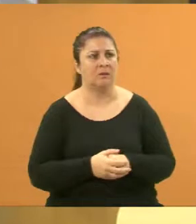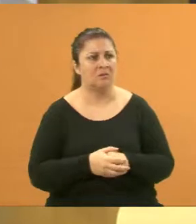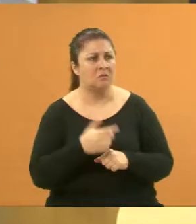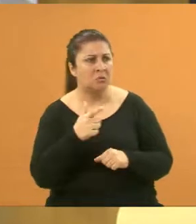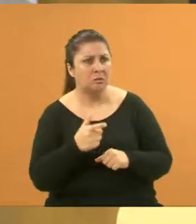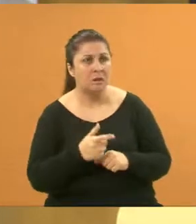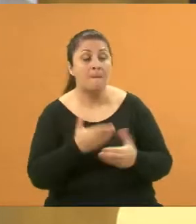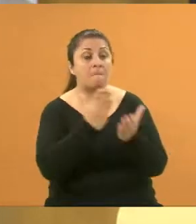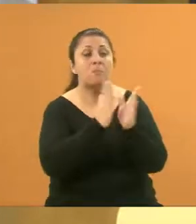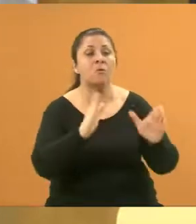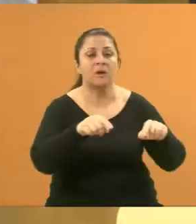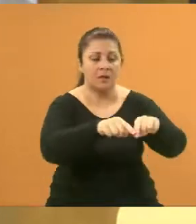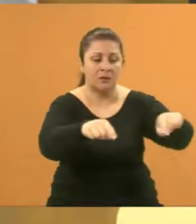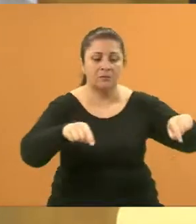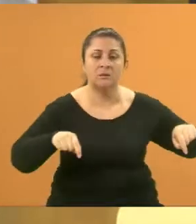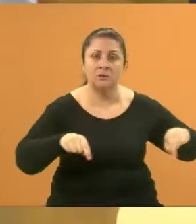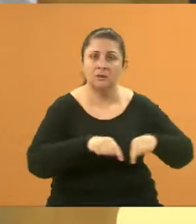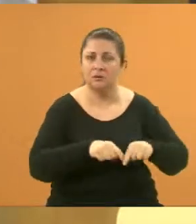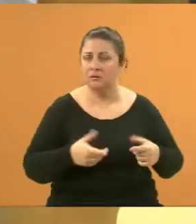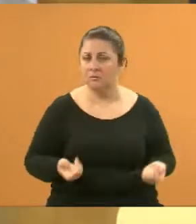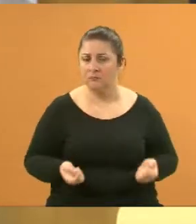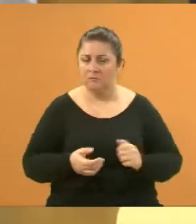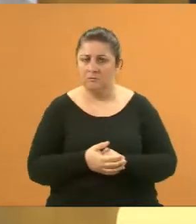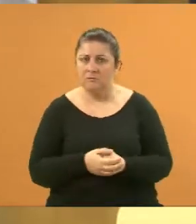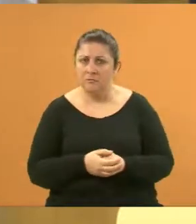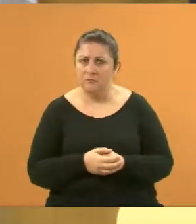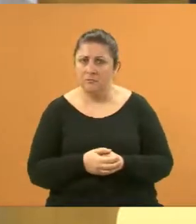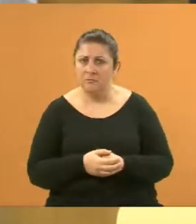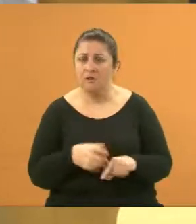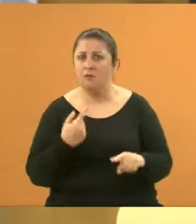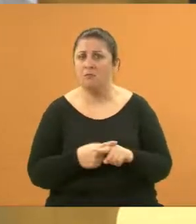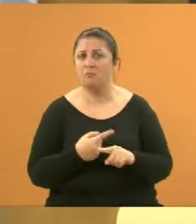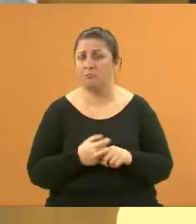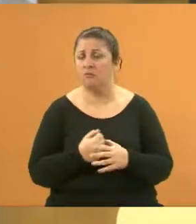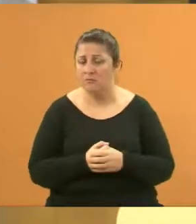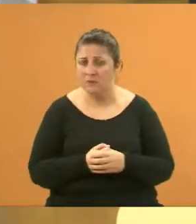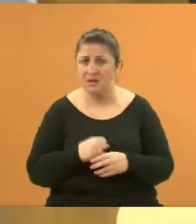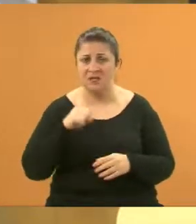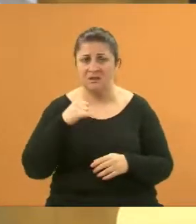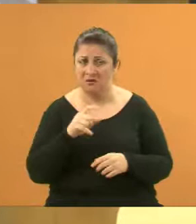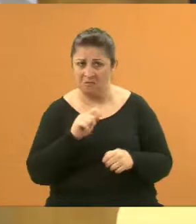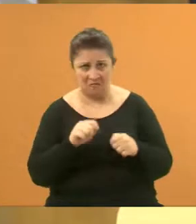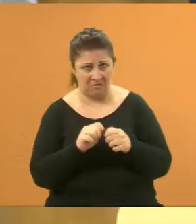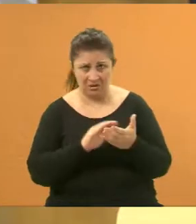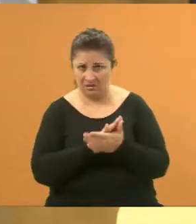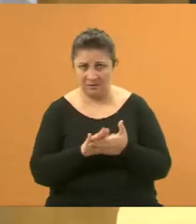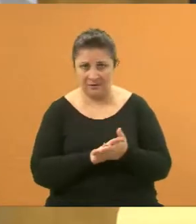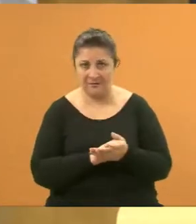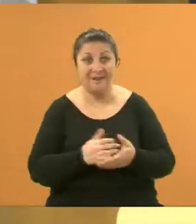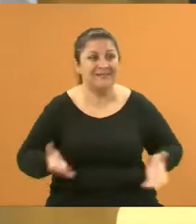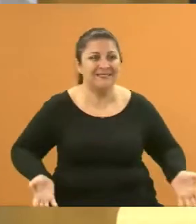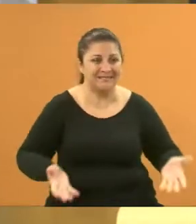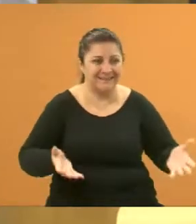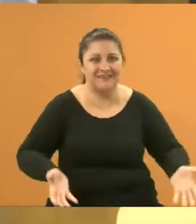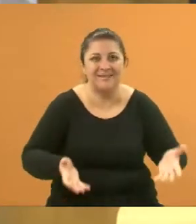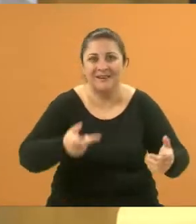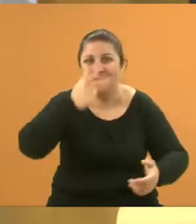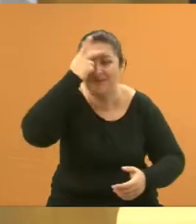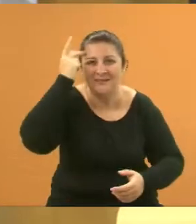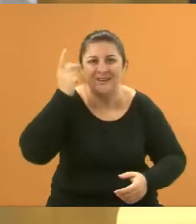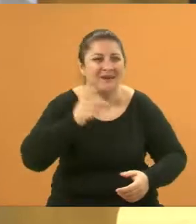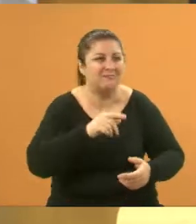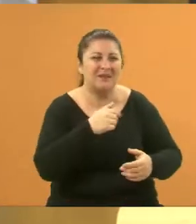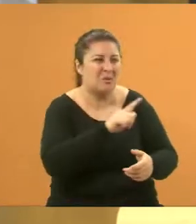Bloqueia o imóvel da pessoa. Porque, se a gente assim não o fizer, nós vamos estimular que as pessoas